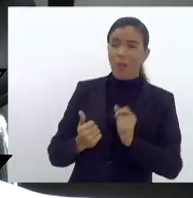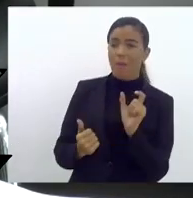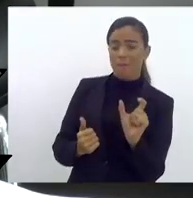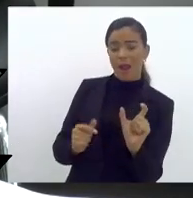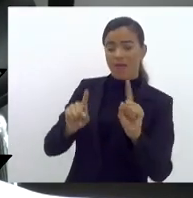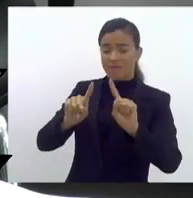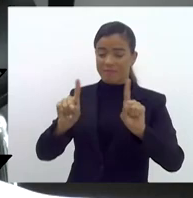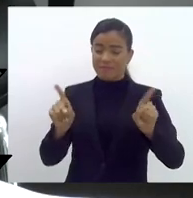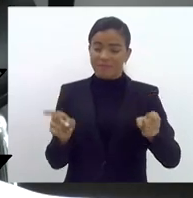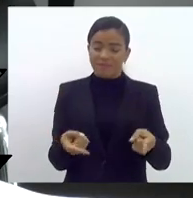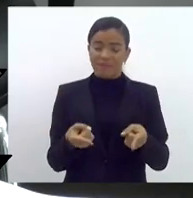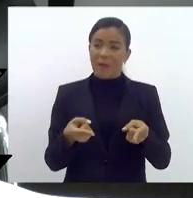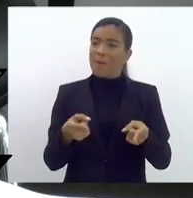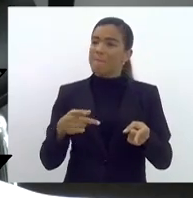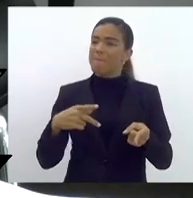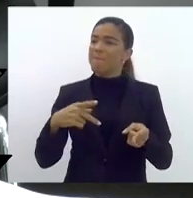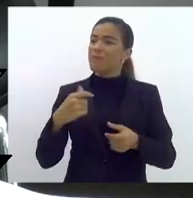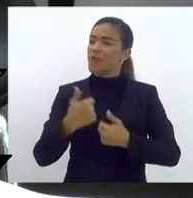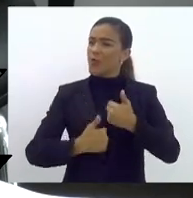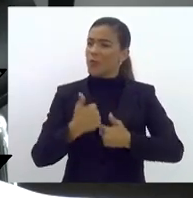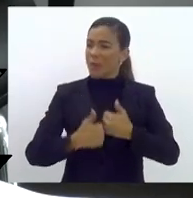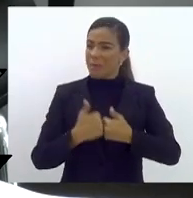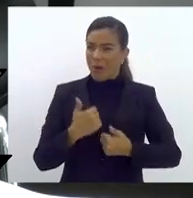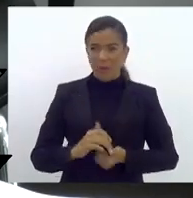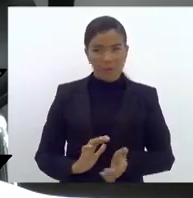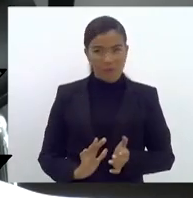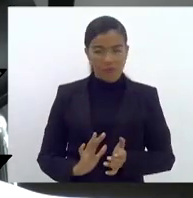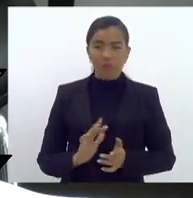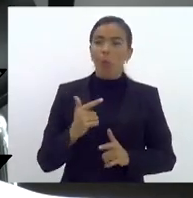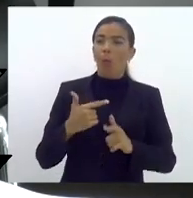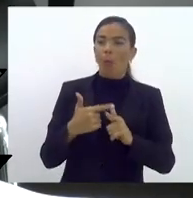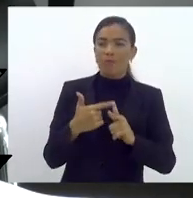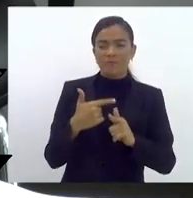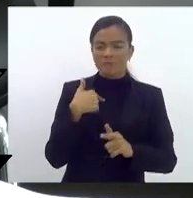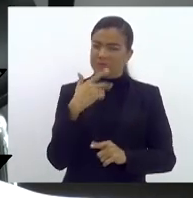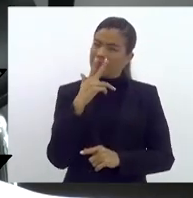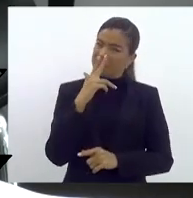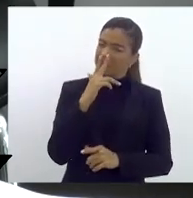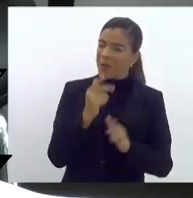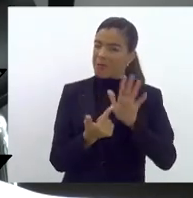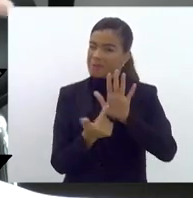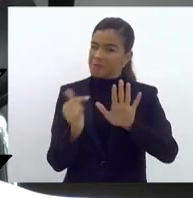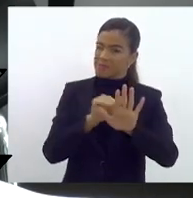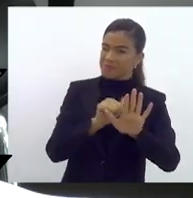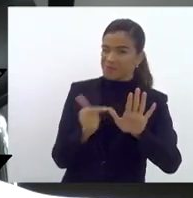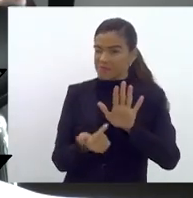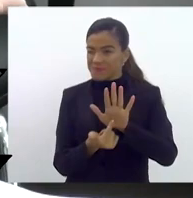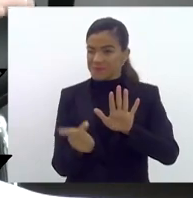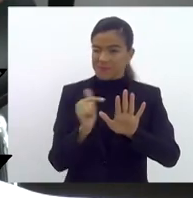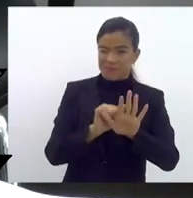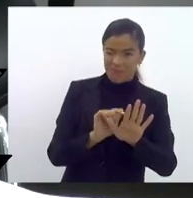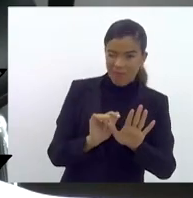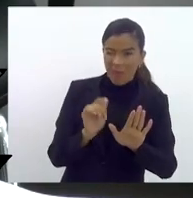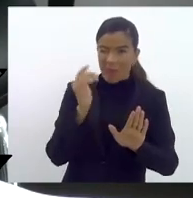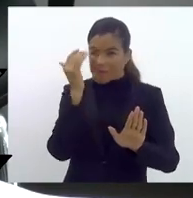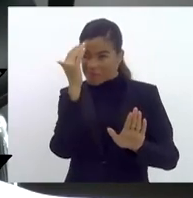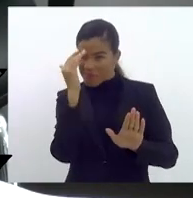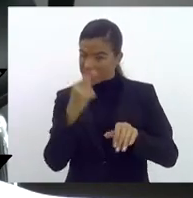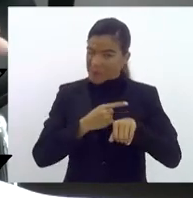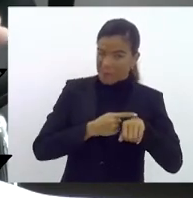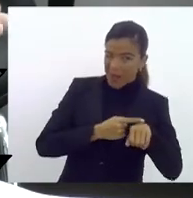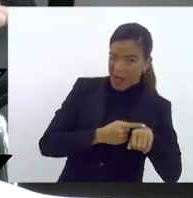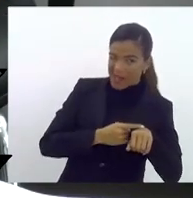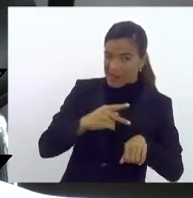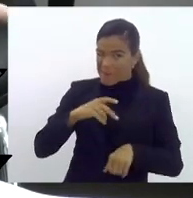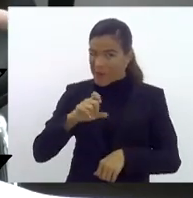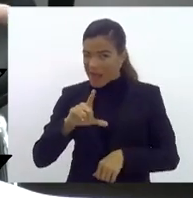entre parentesco como ele botou futebol porque insinua né pelado